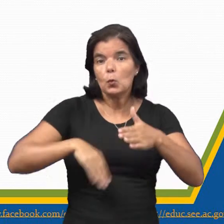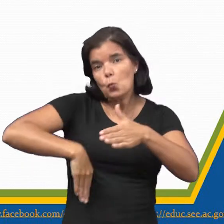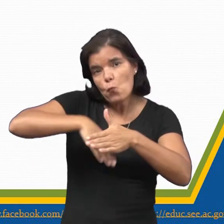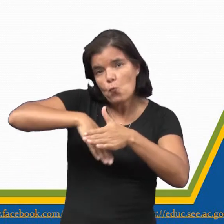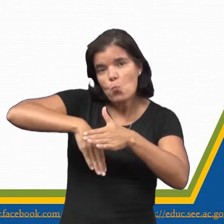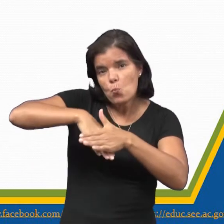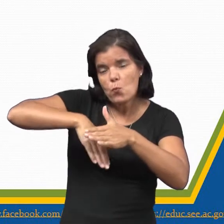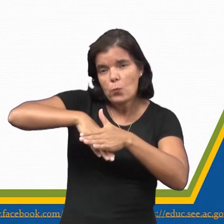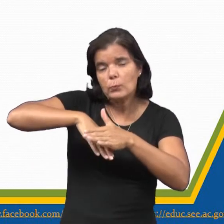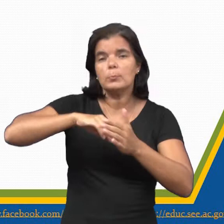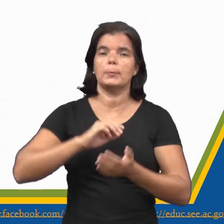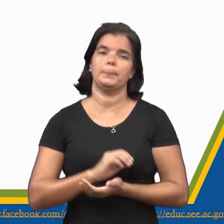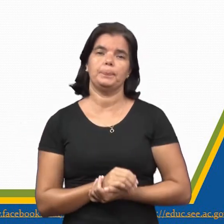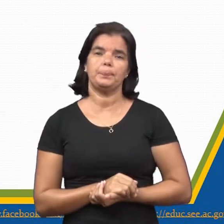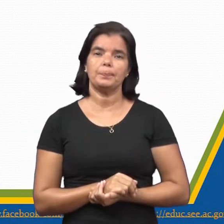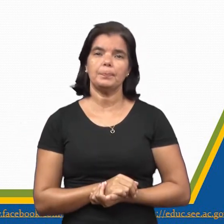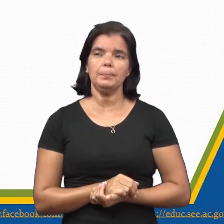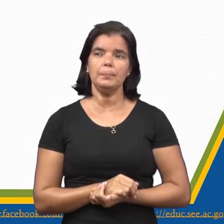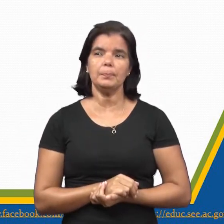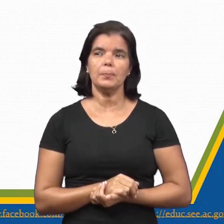futebol.